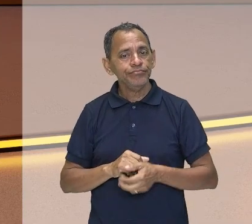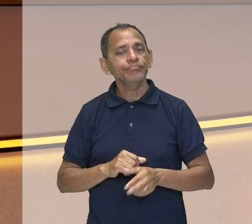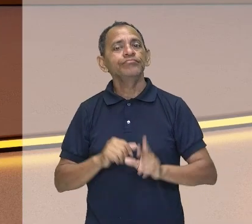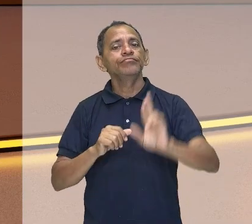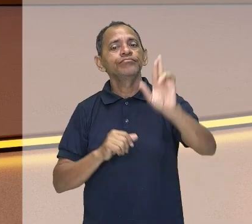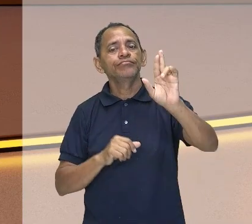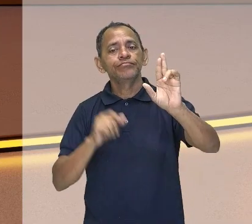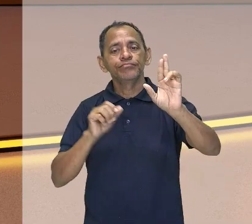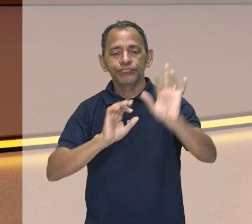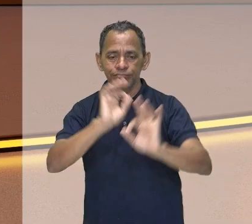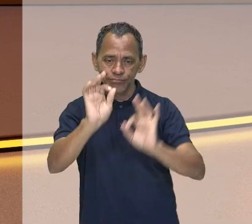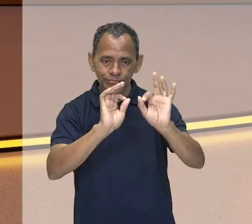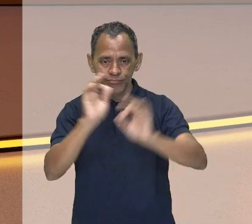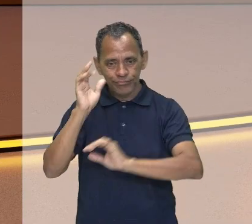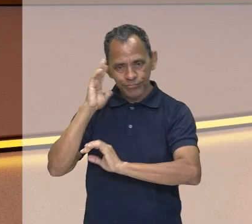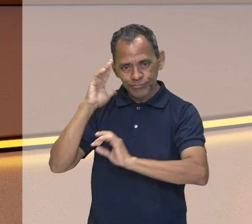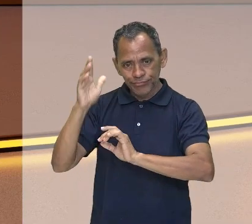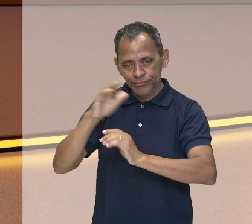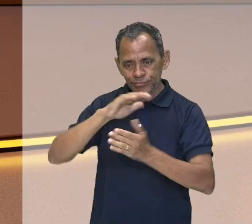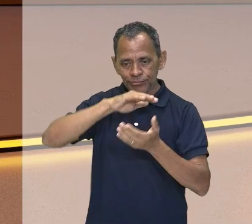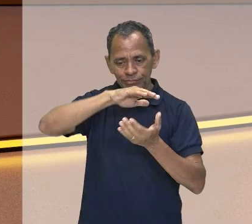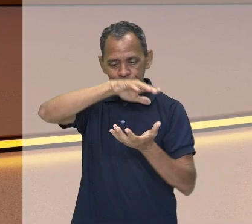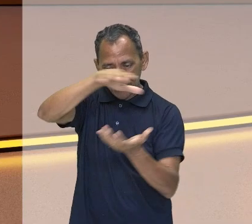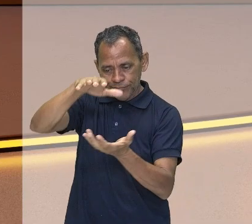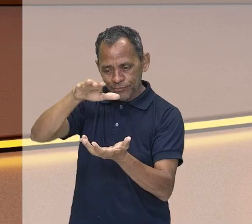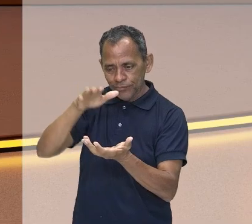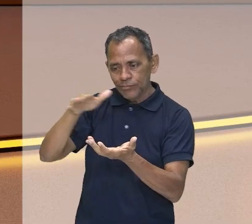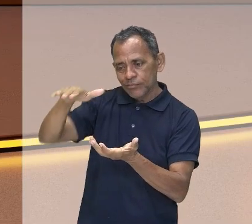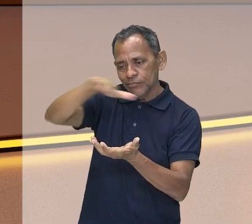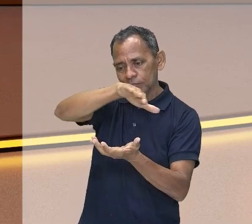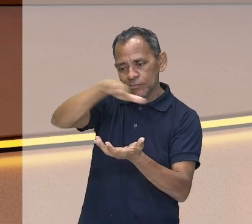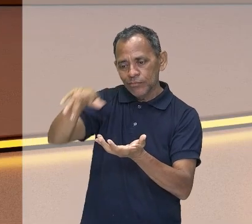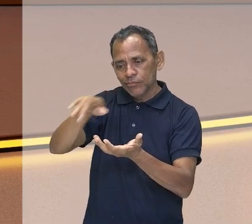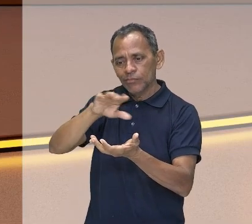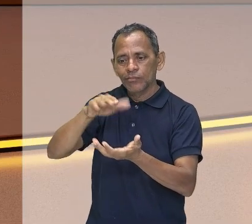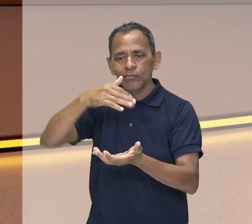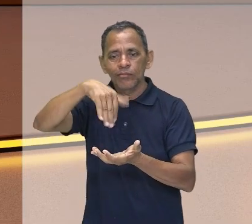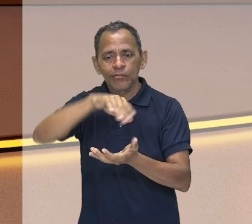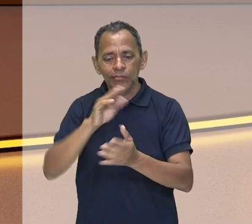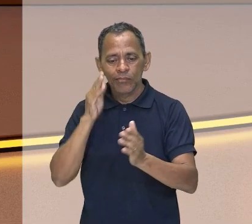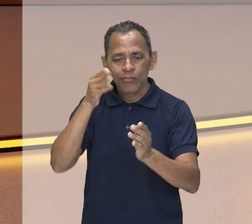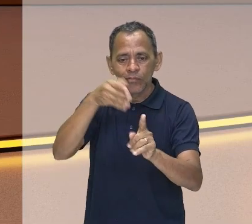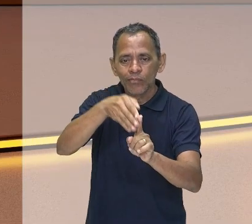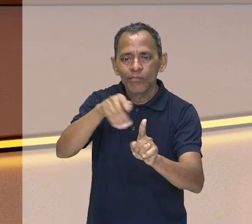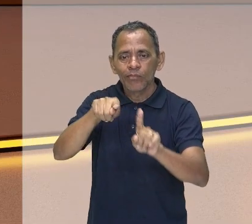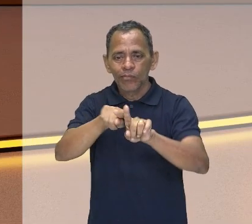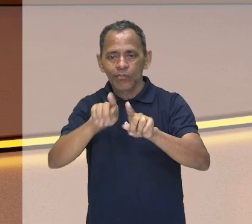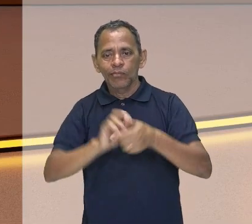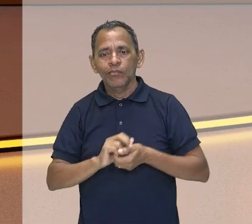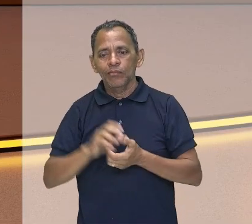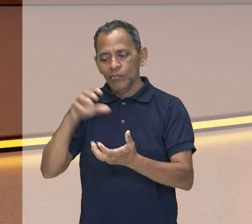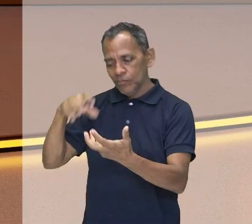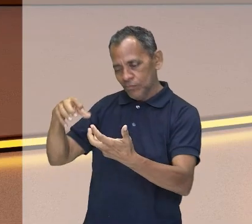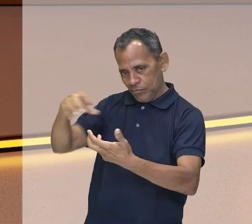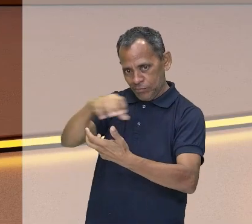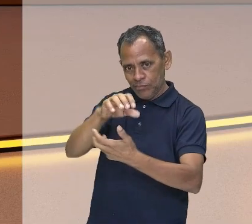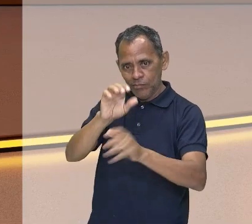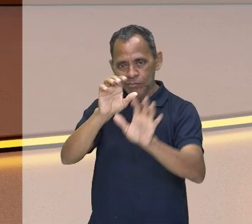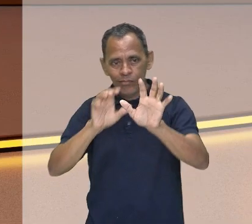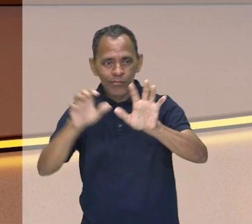organizada dos fenômenos que estão na superfície terrestre, ou em uma área específica, um continente, uma região, por exemplo,